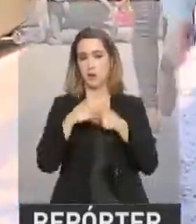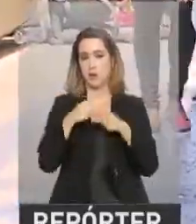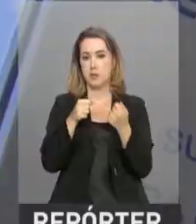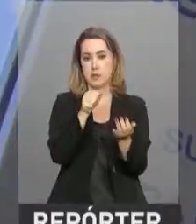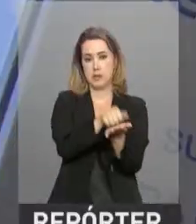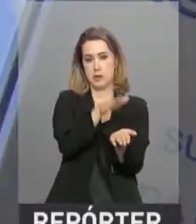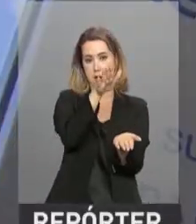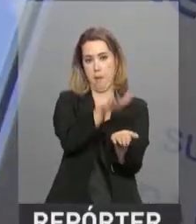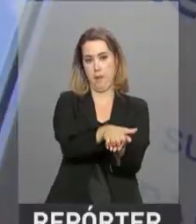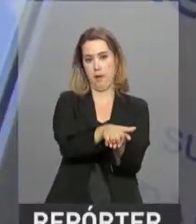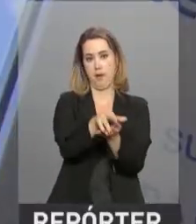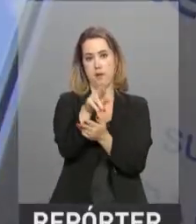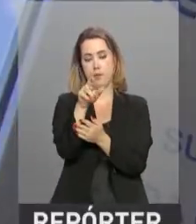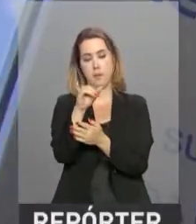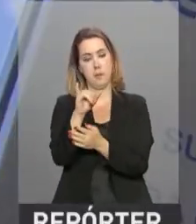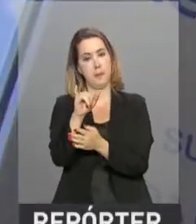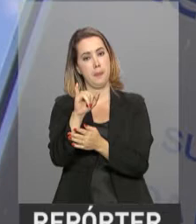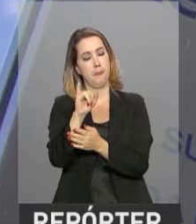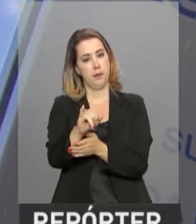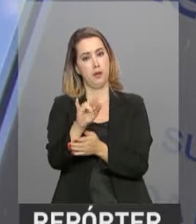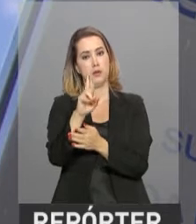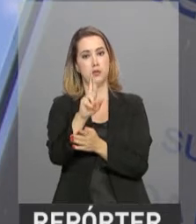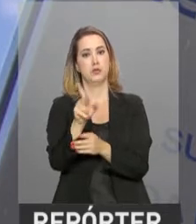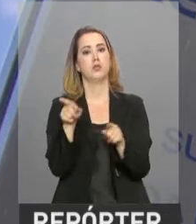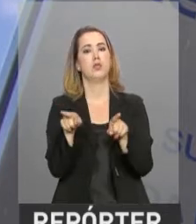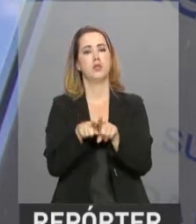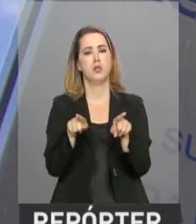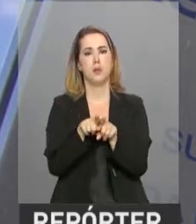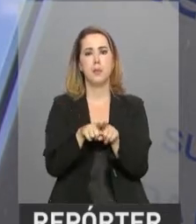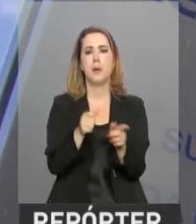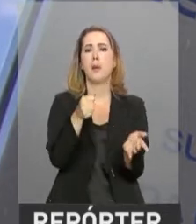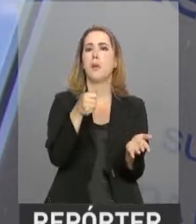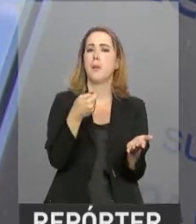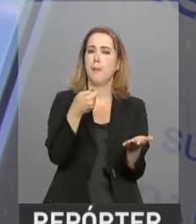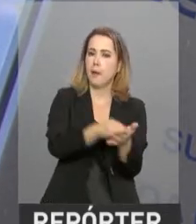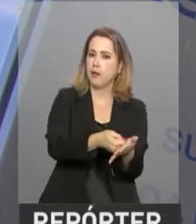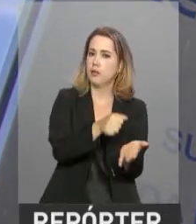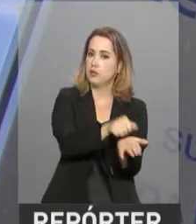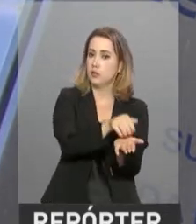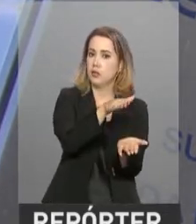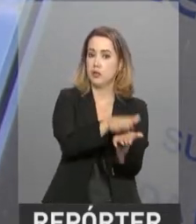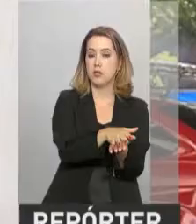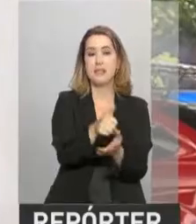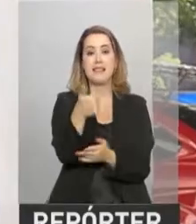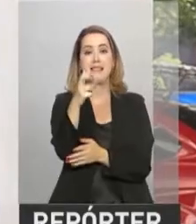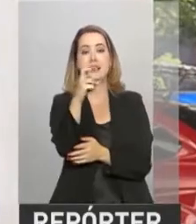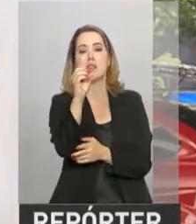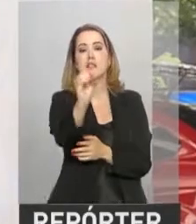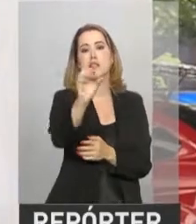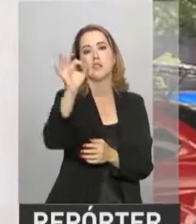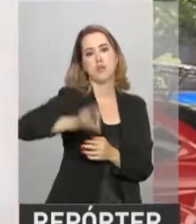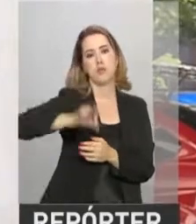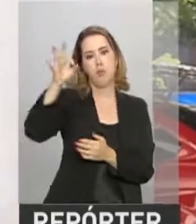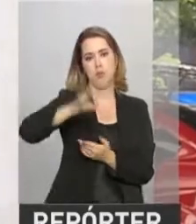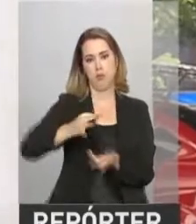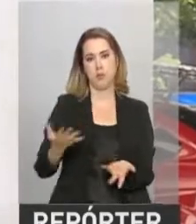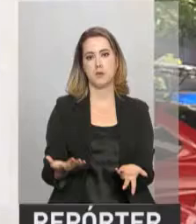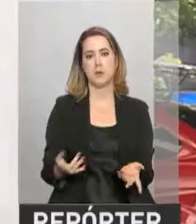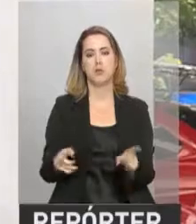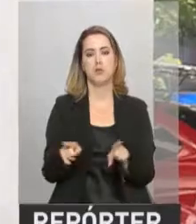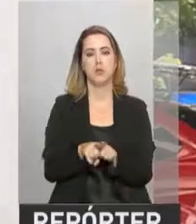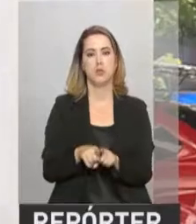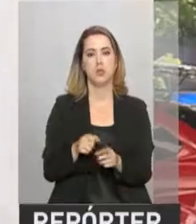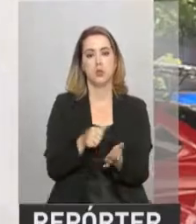de renda e pagar multa de regularização que pode chegar a 150% sobre o imposto devido.